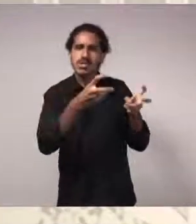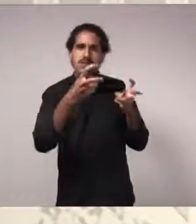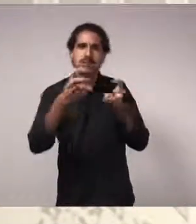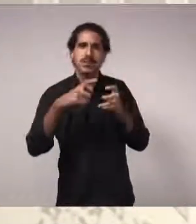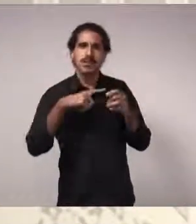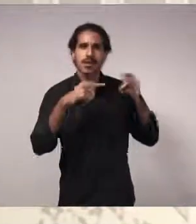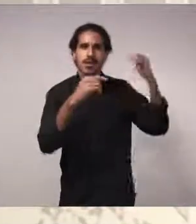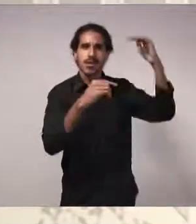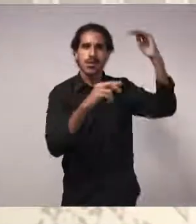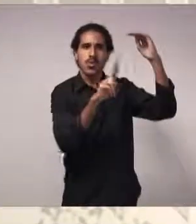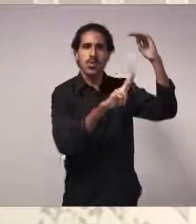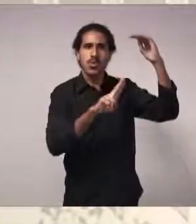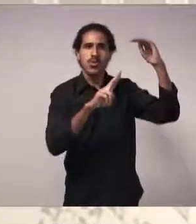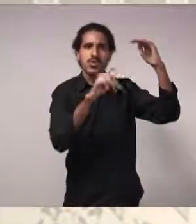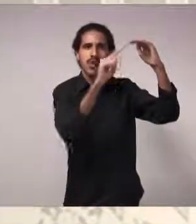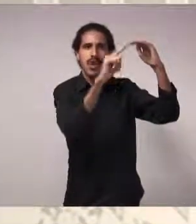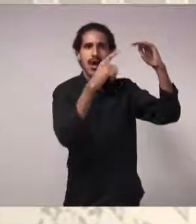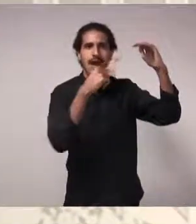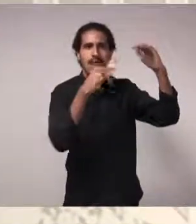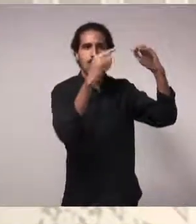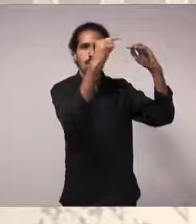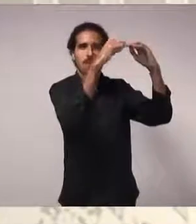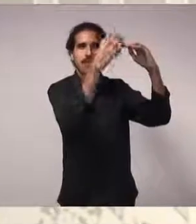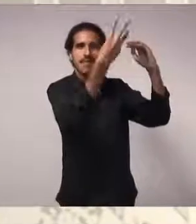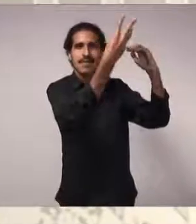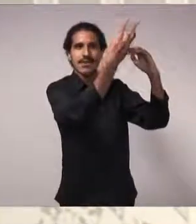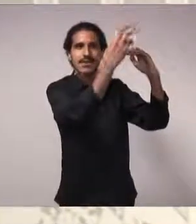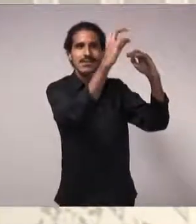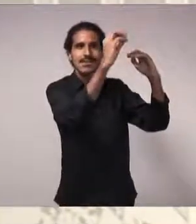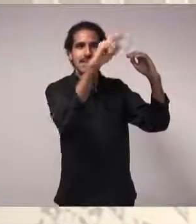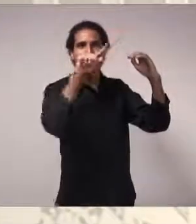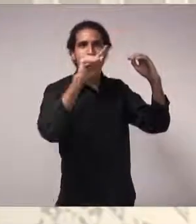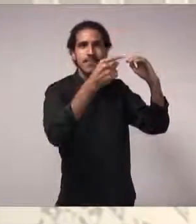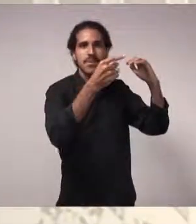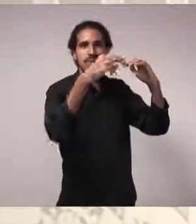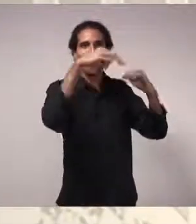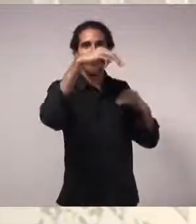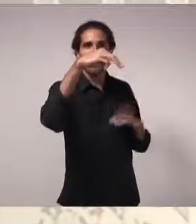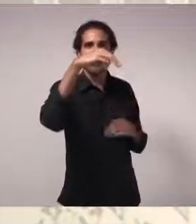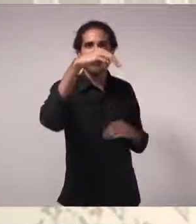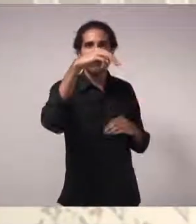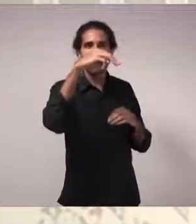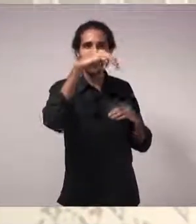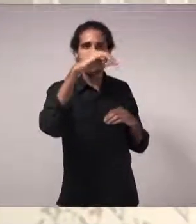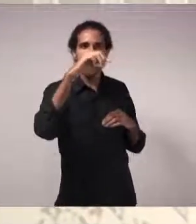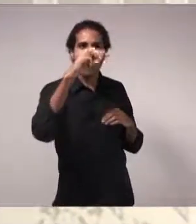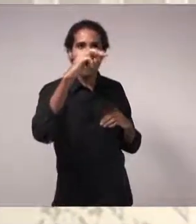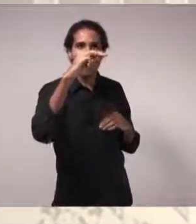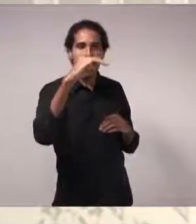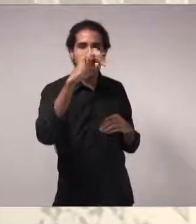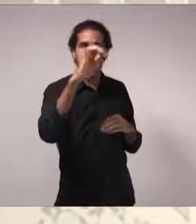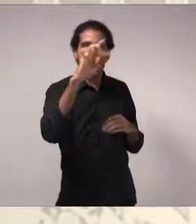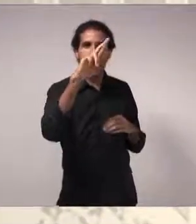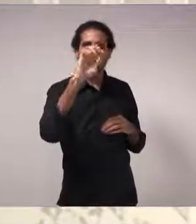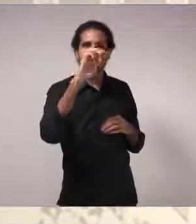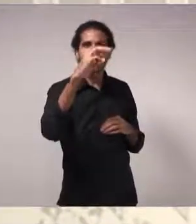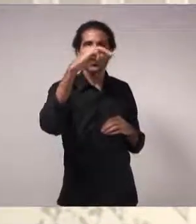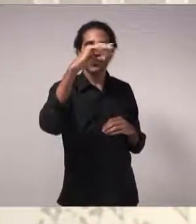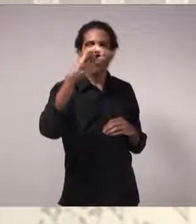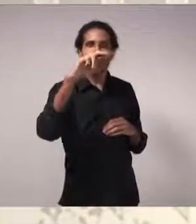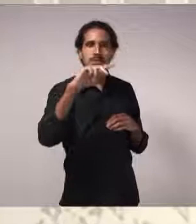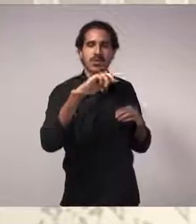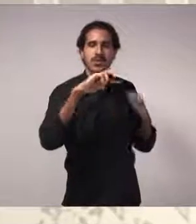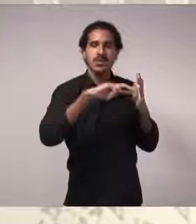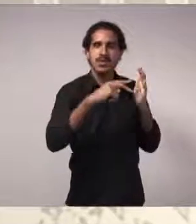de consumo antes da crise energética de 330 mil metros cúbicos por ano. Cada metro cúbico é uma caixa de 1.000 litros. Então, quando a gente fala